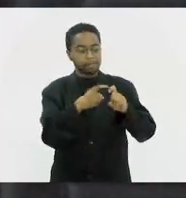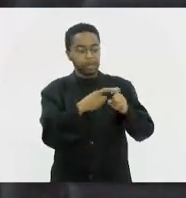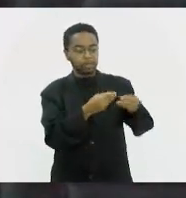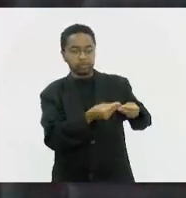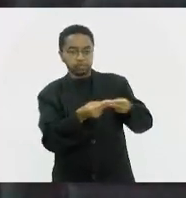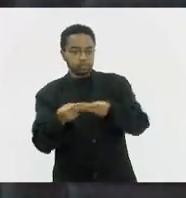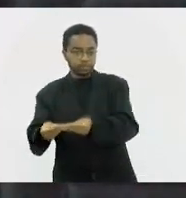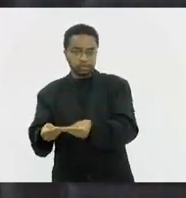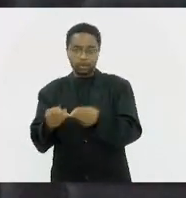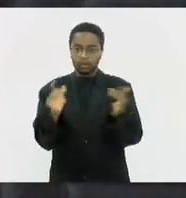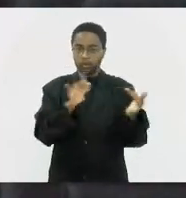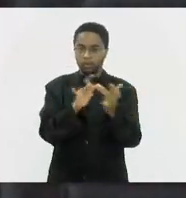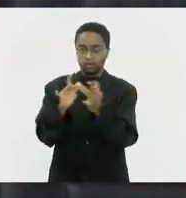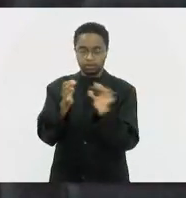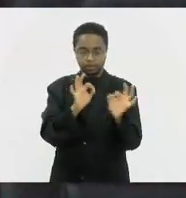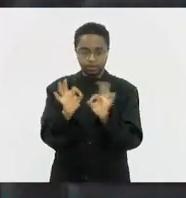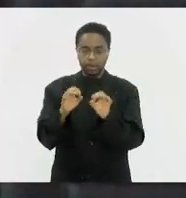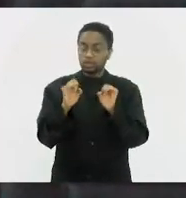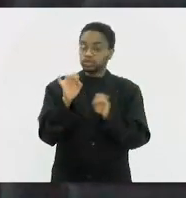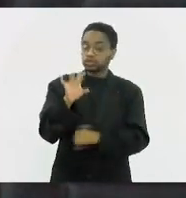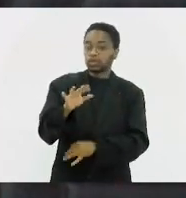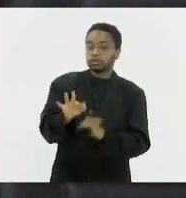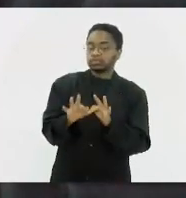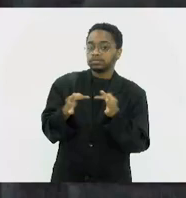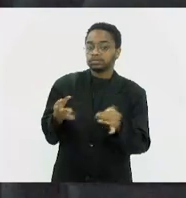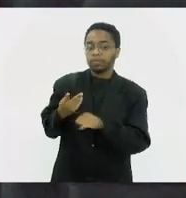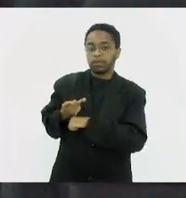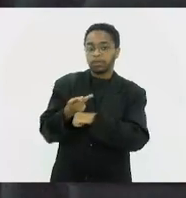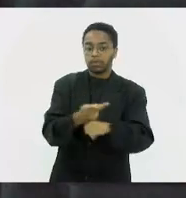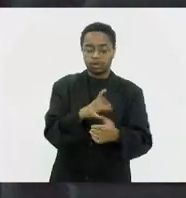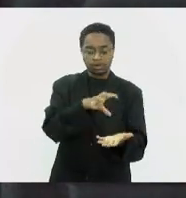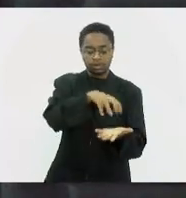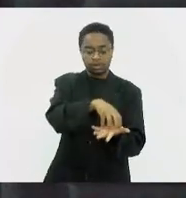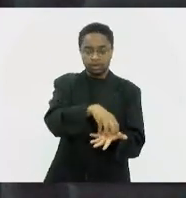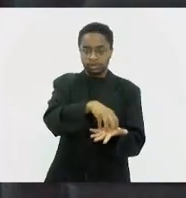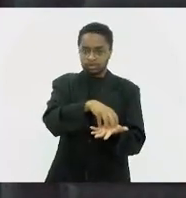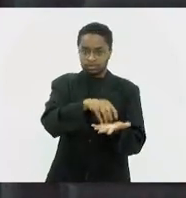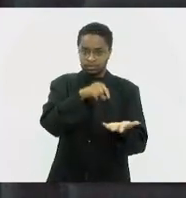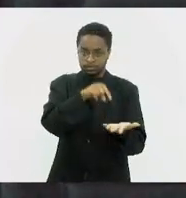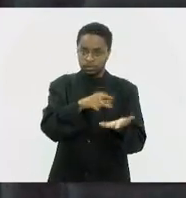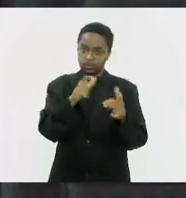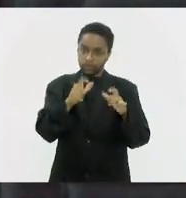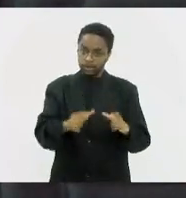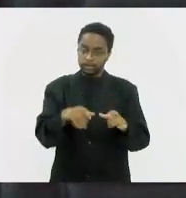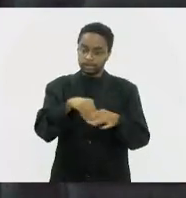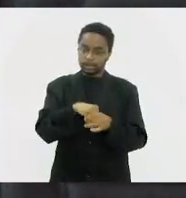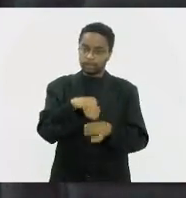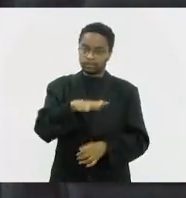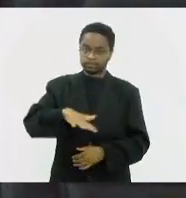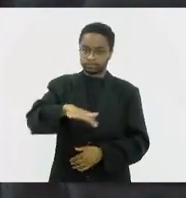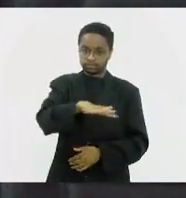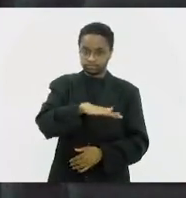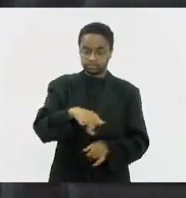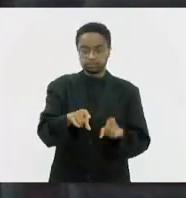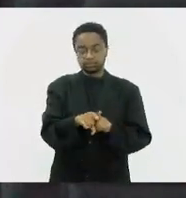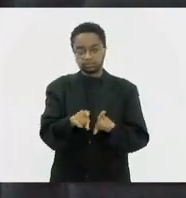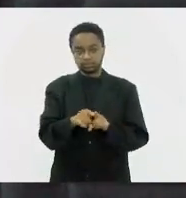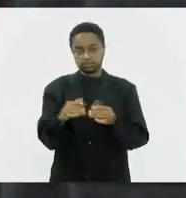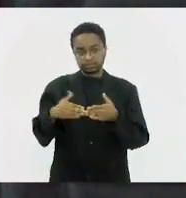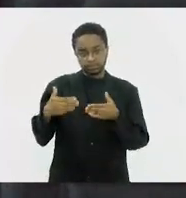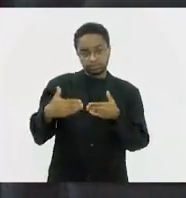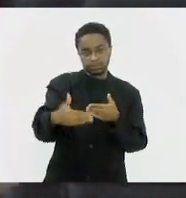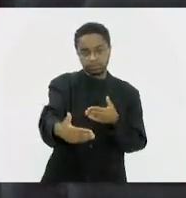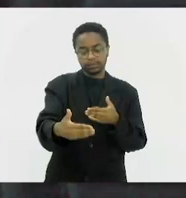acessar o serviço. Basta procurar esse centro de atenção, que é voltado para o seu território, e, a partir de então,